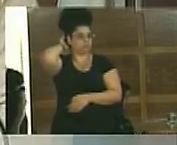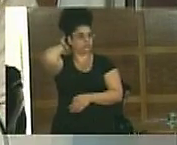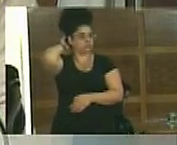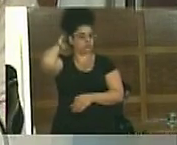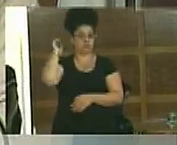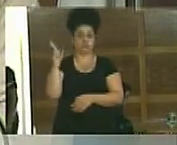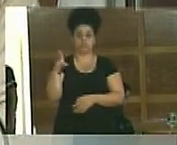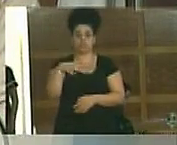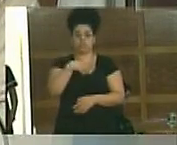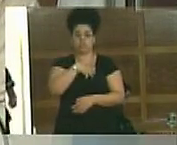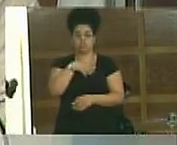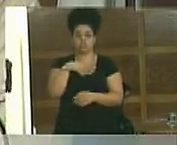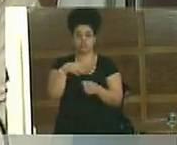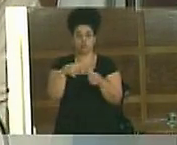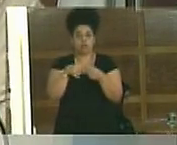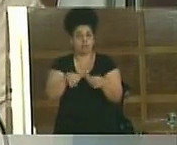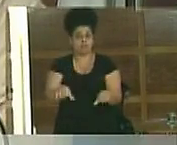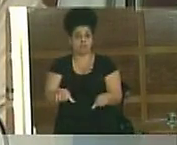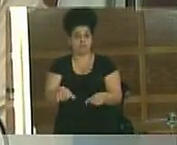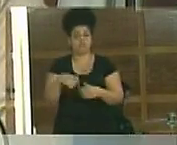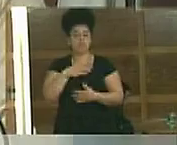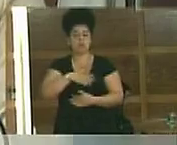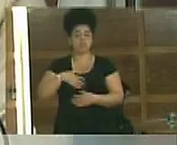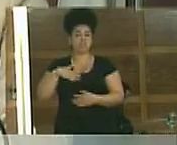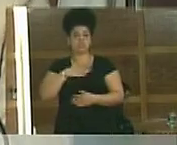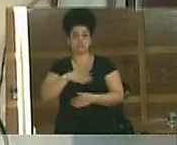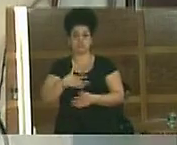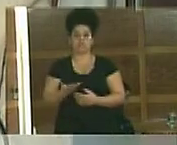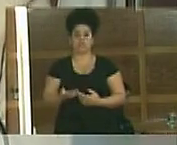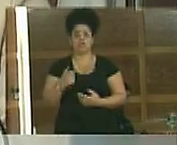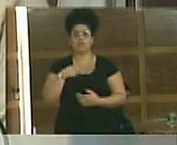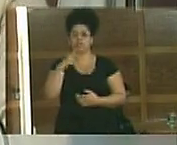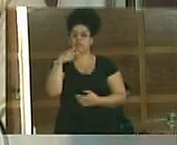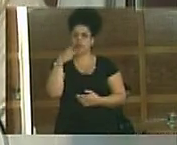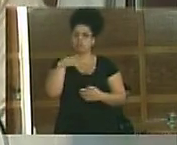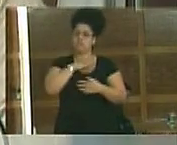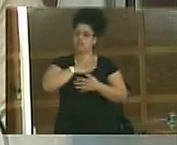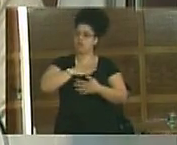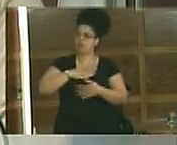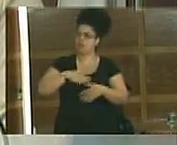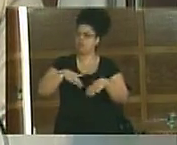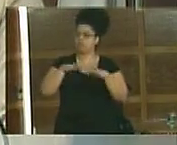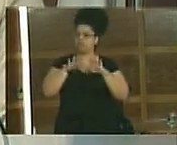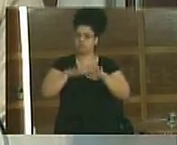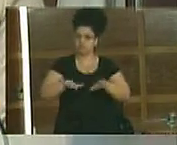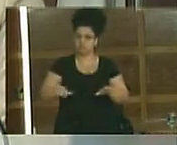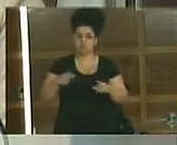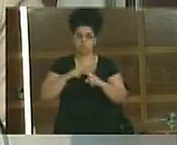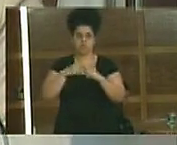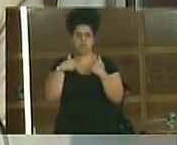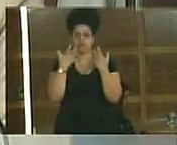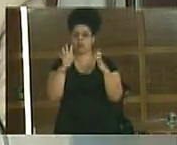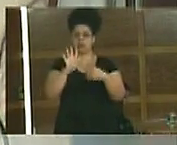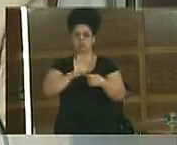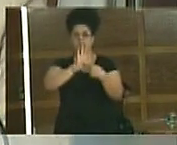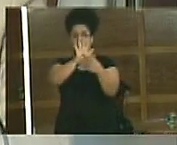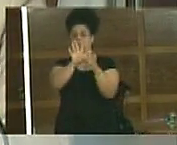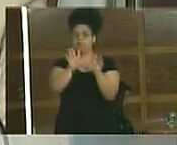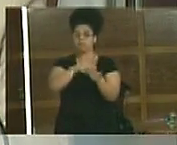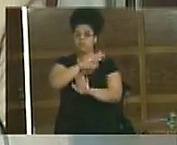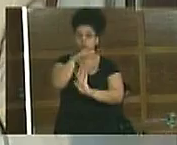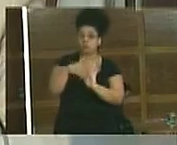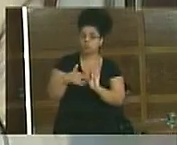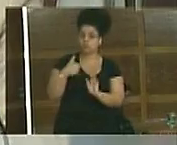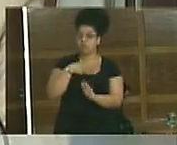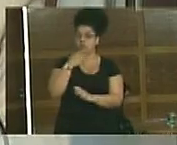em casa. E a gente não pode permitir. Estou falando brando, sem gritar, porque eu não estou aqui para aparecer, mas tudo que eu venho